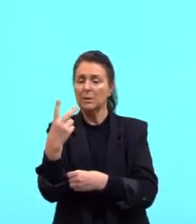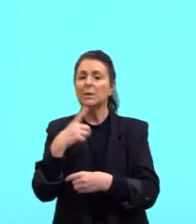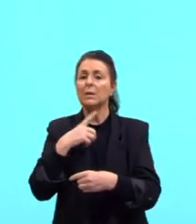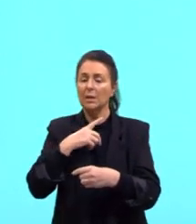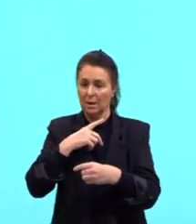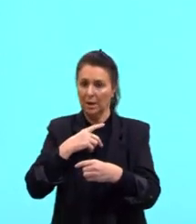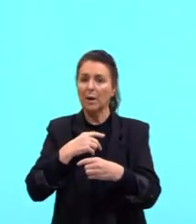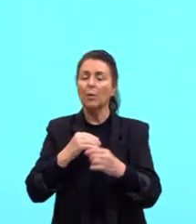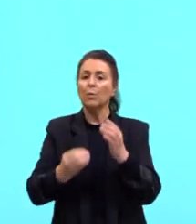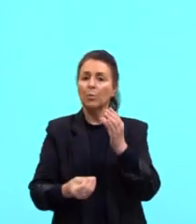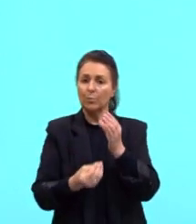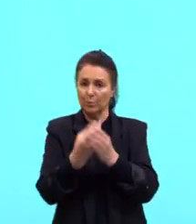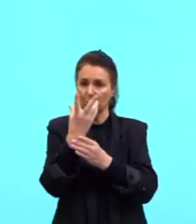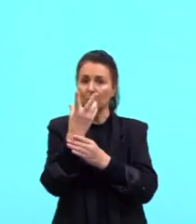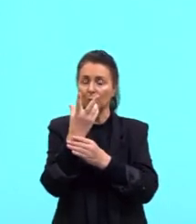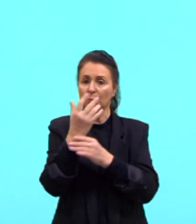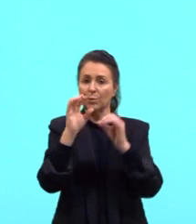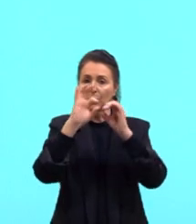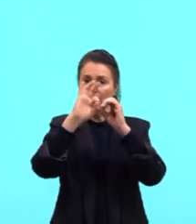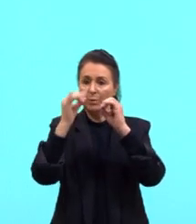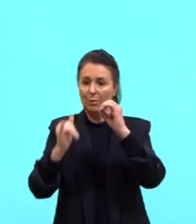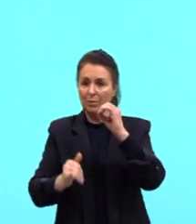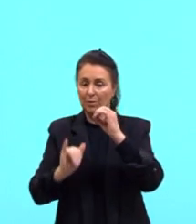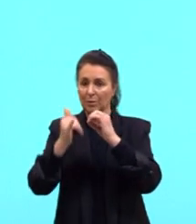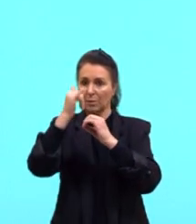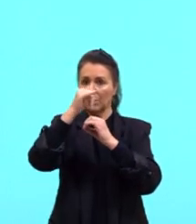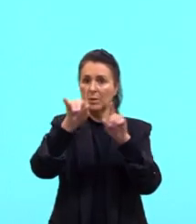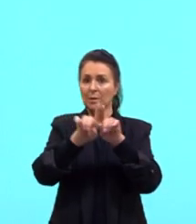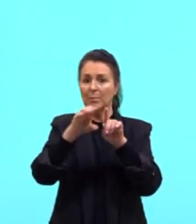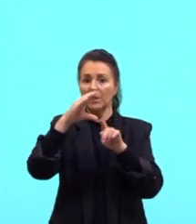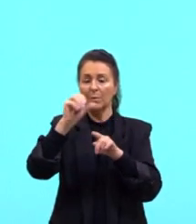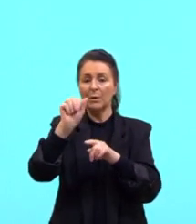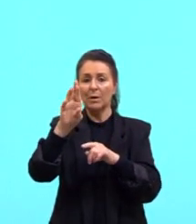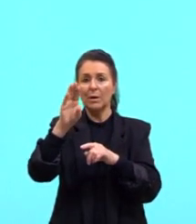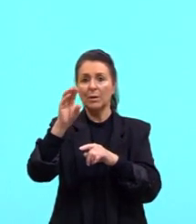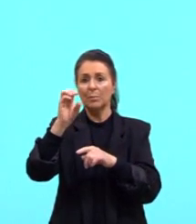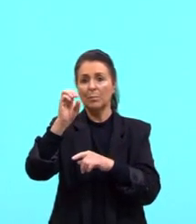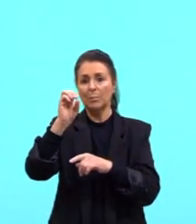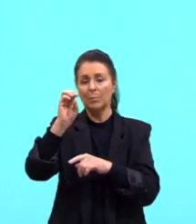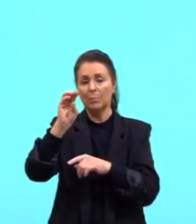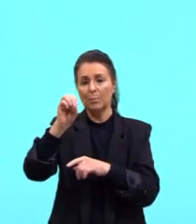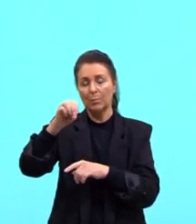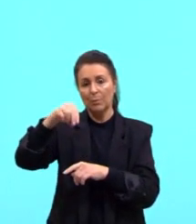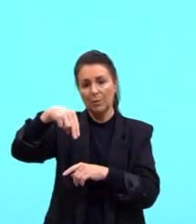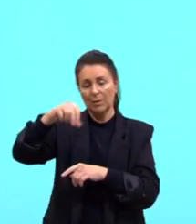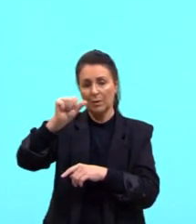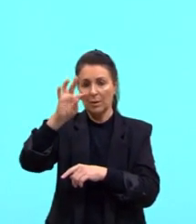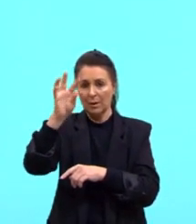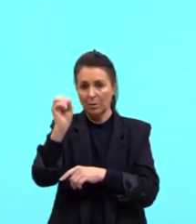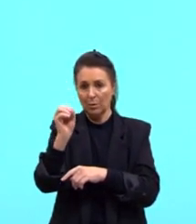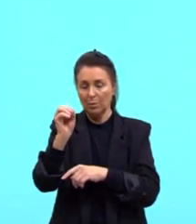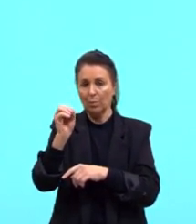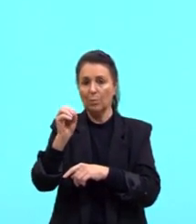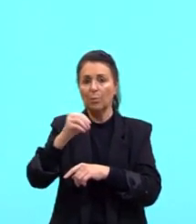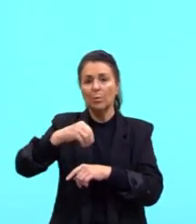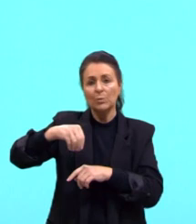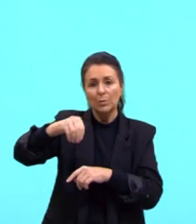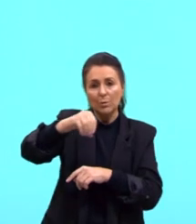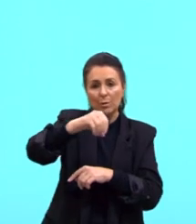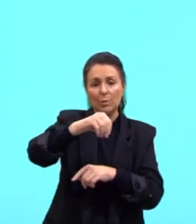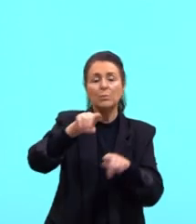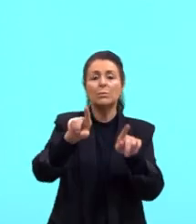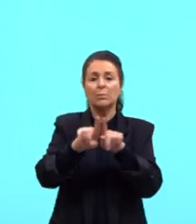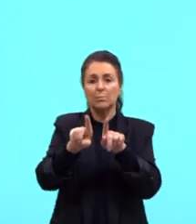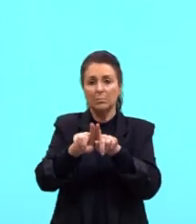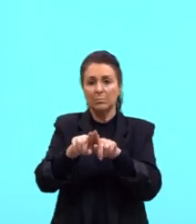dessa Hidrólise Então tem que ter muito cuidado e o carbonato de sódio também não tem não é o caso porque a gente também não tem carbono